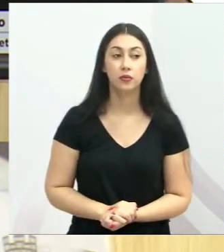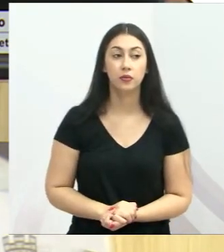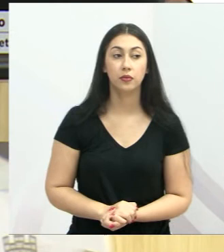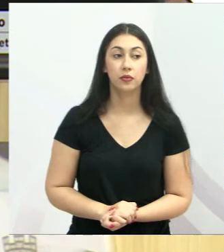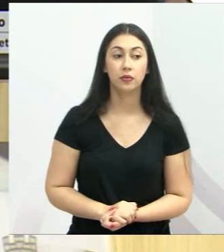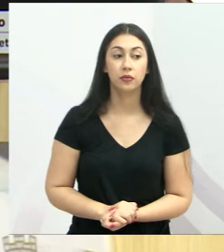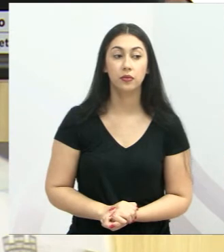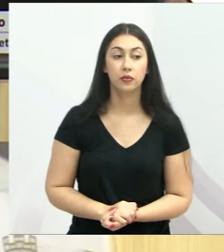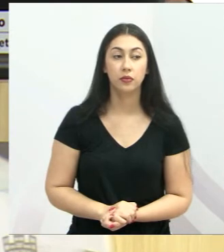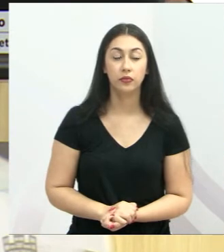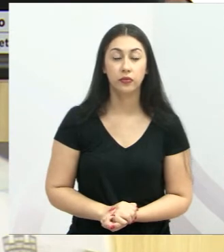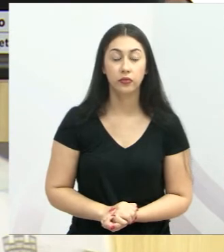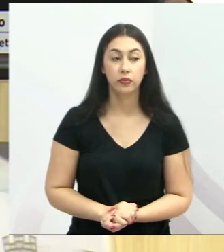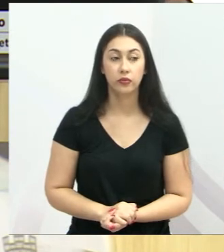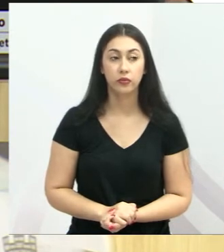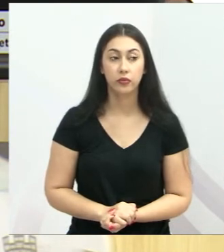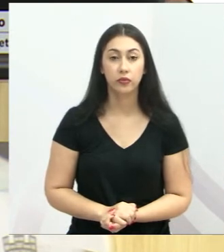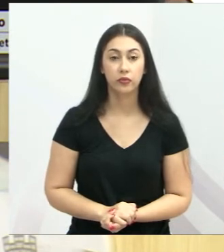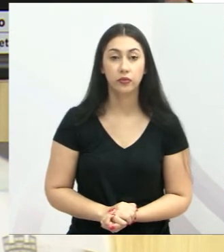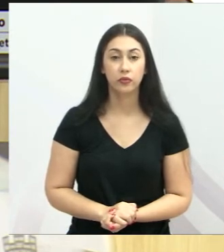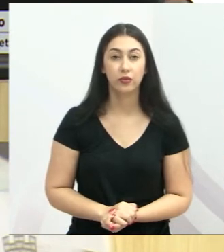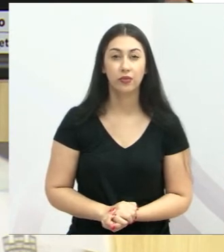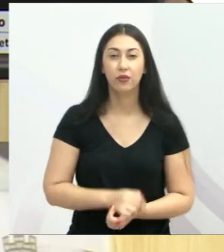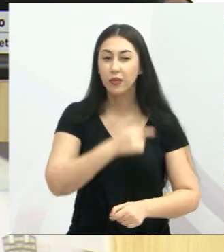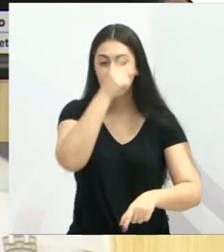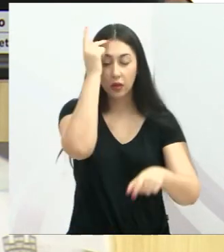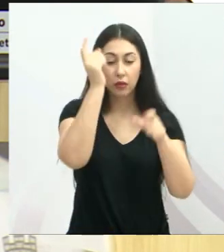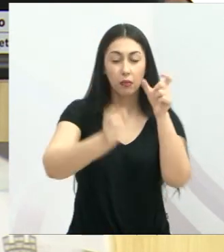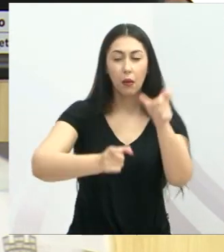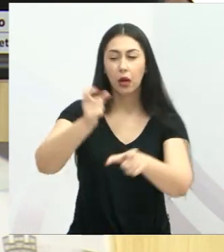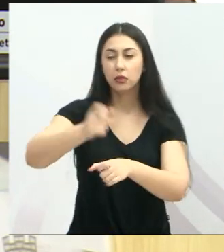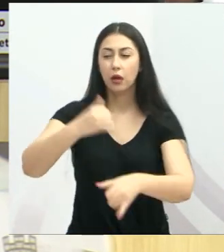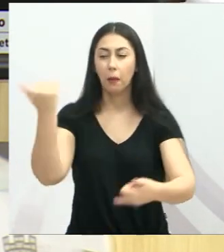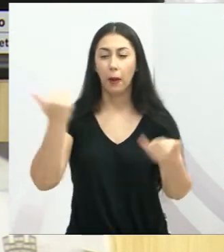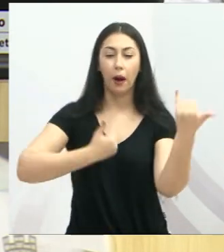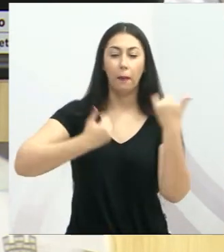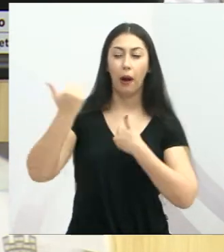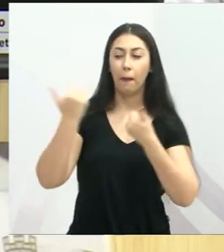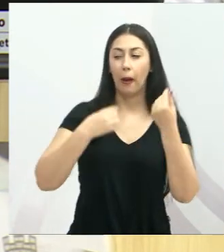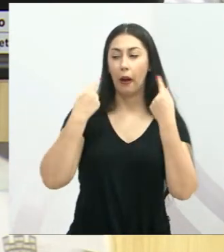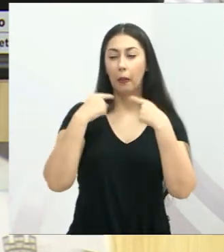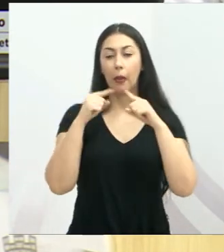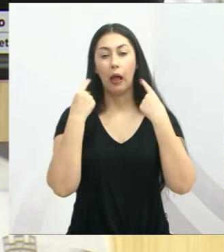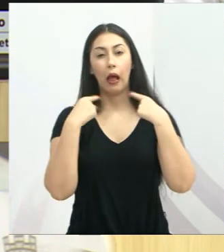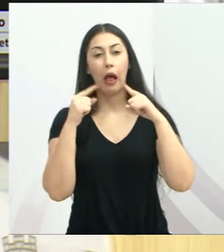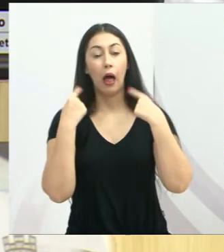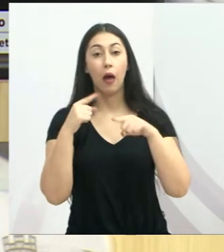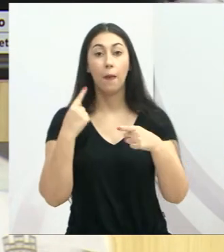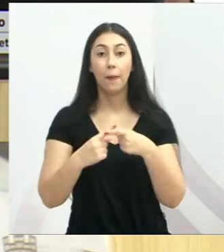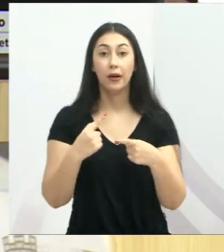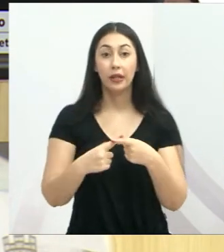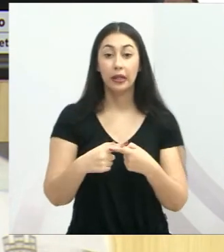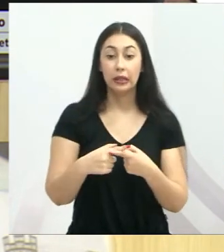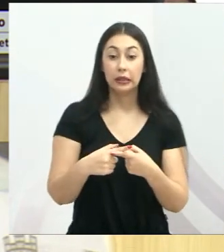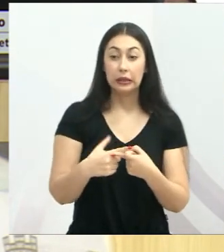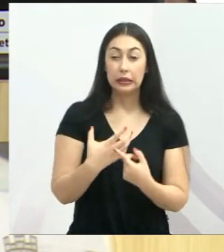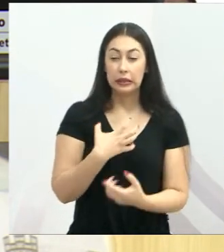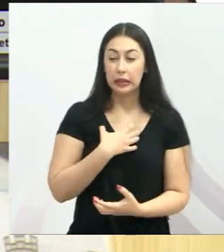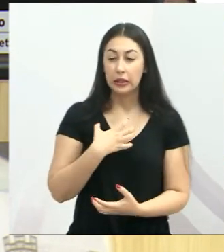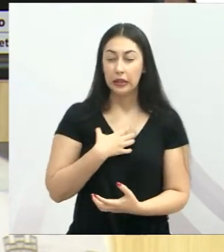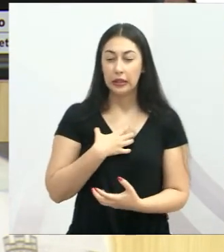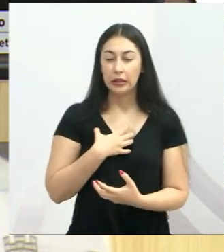a seguir. Temos recebido muitas reclamações de munícipes que estão com sintomas graves do